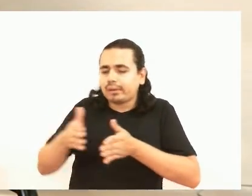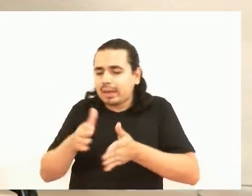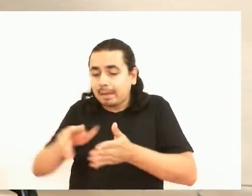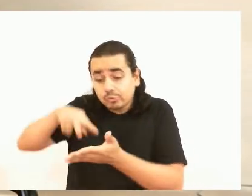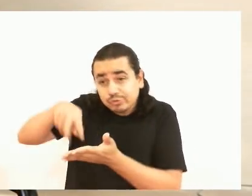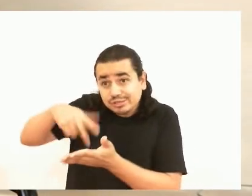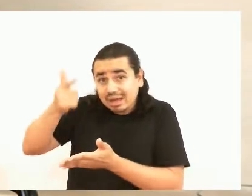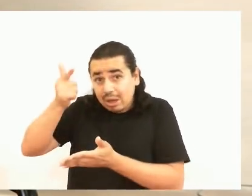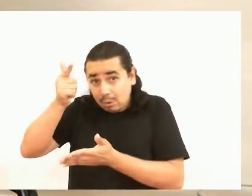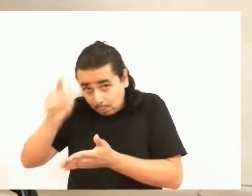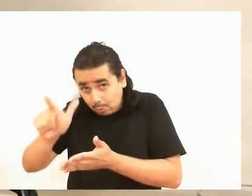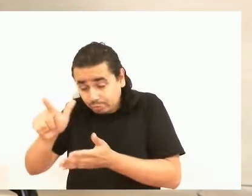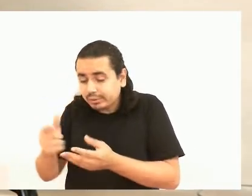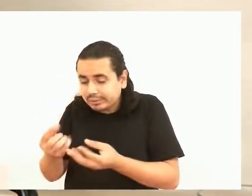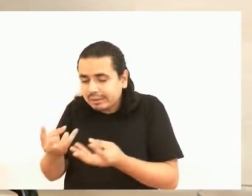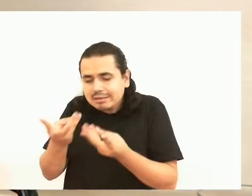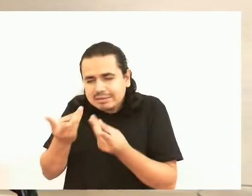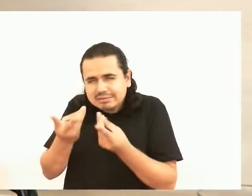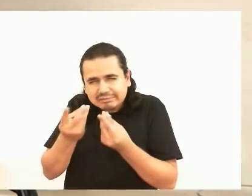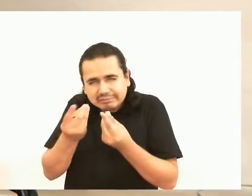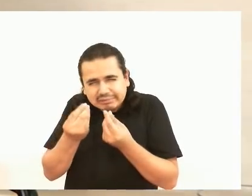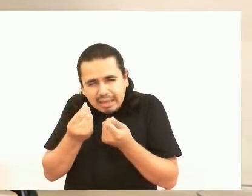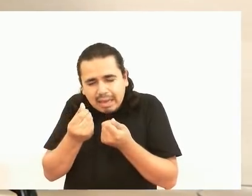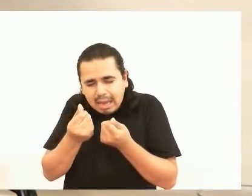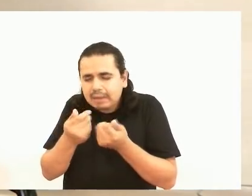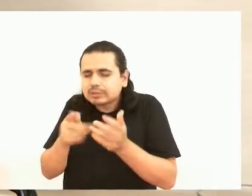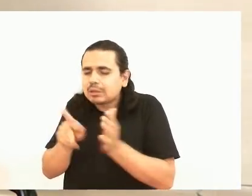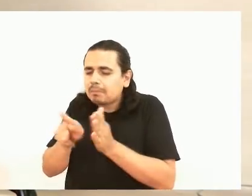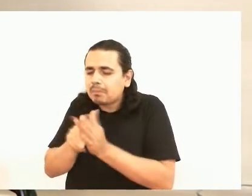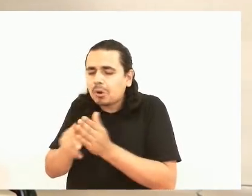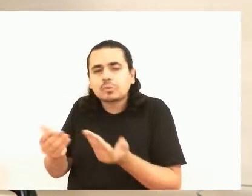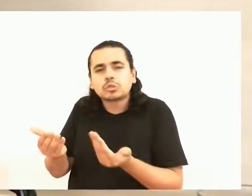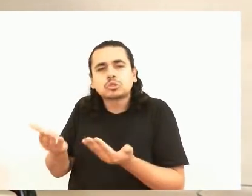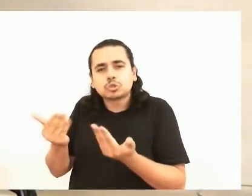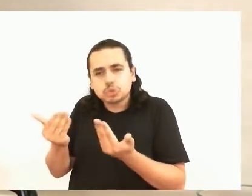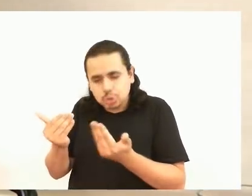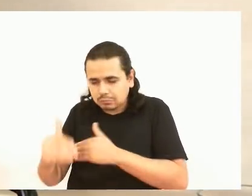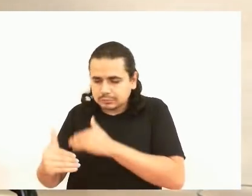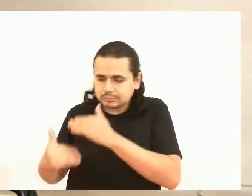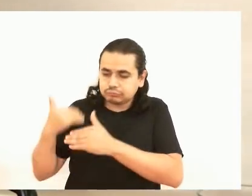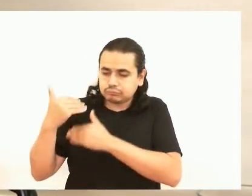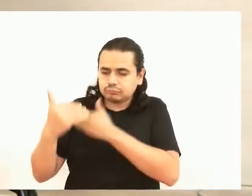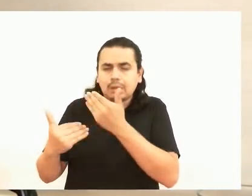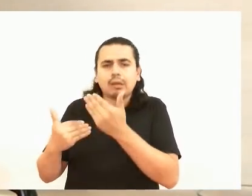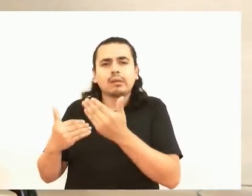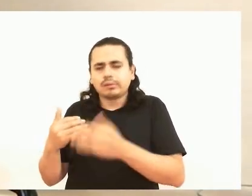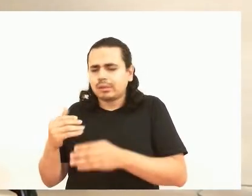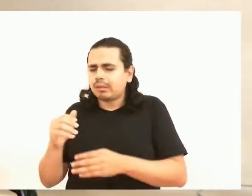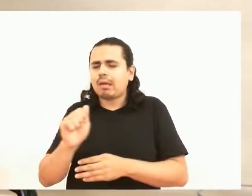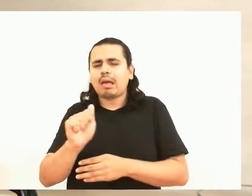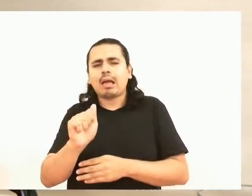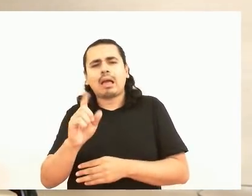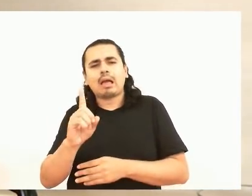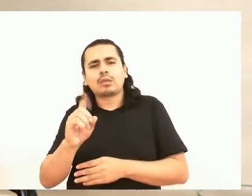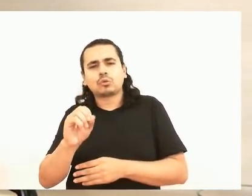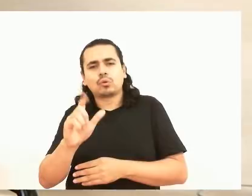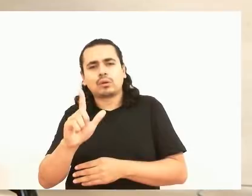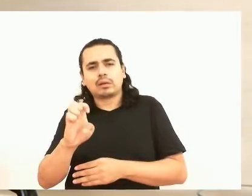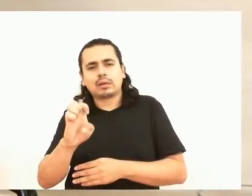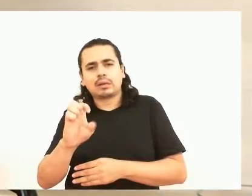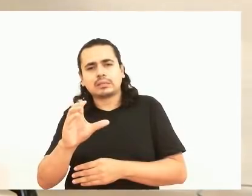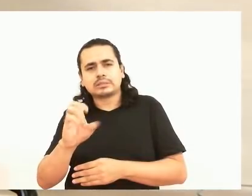técnica klauss vianna para adolescentes e para adolescentes que que é esse adolescente porque ela